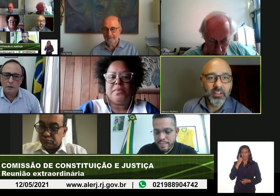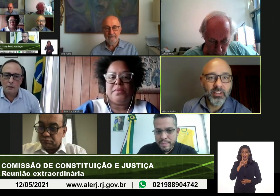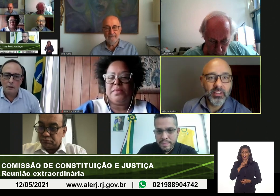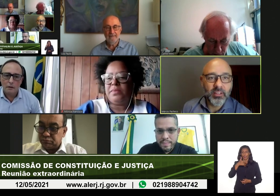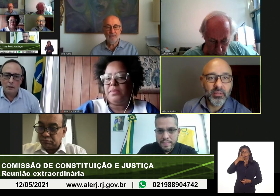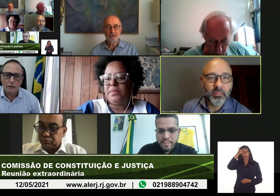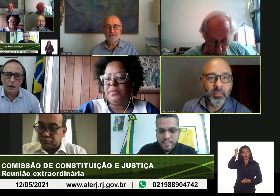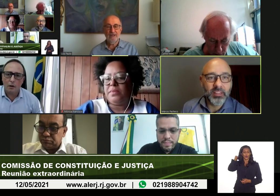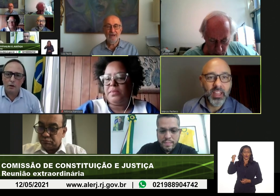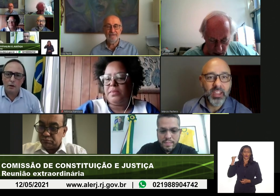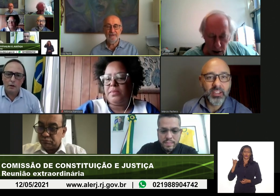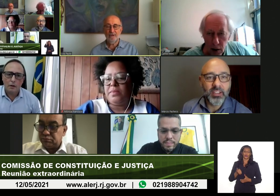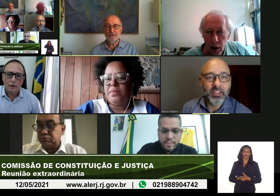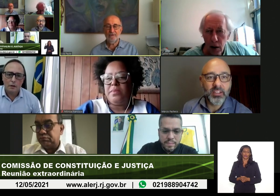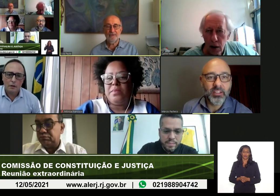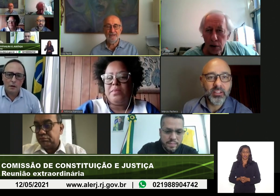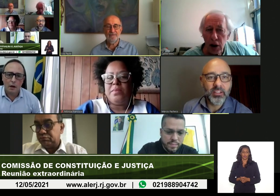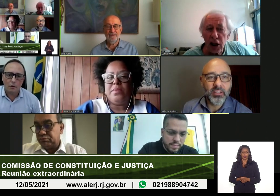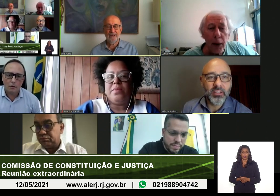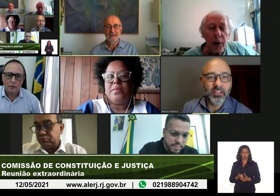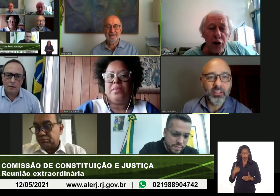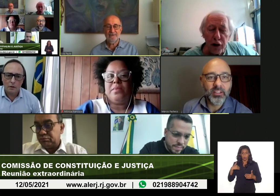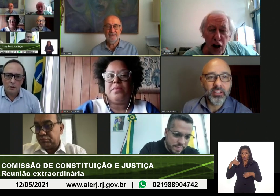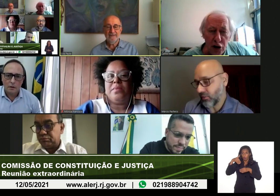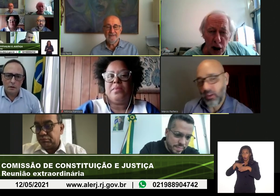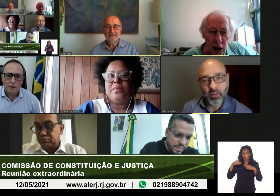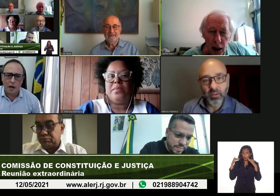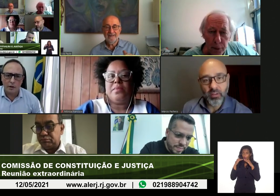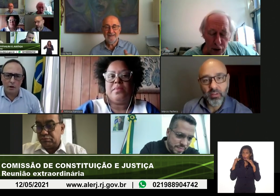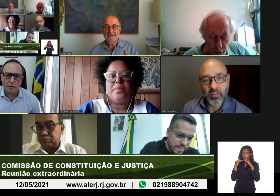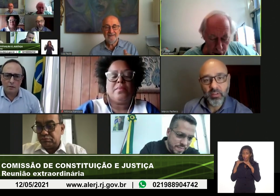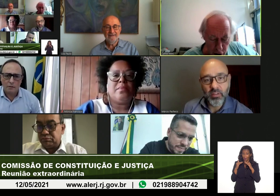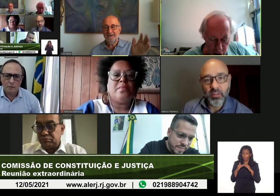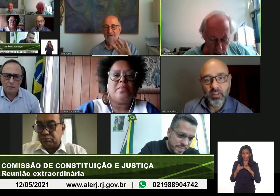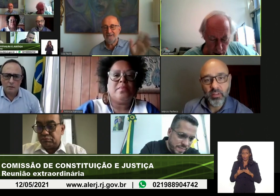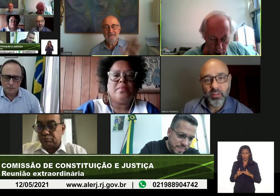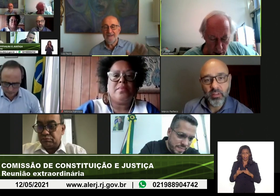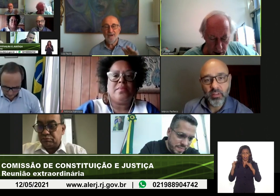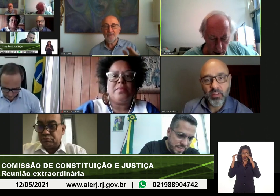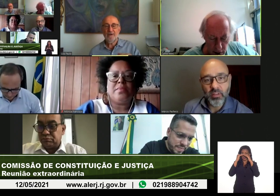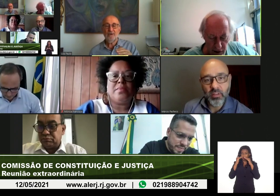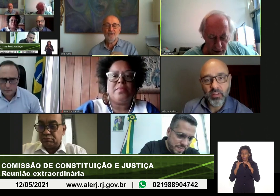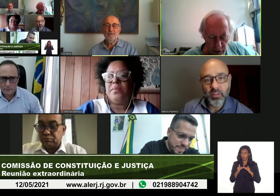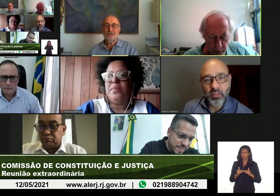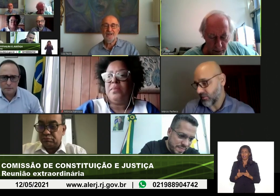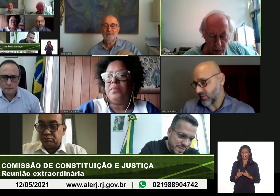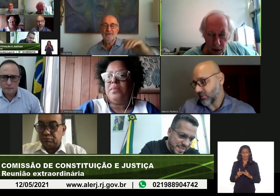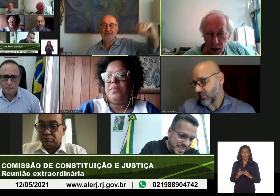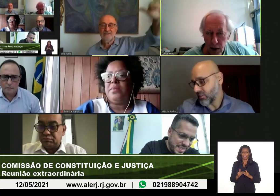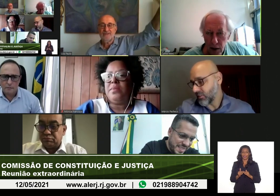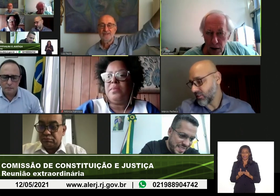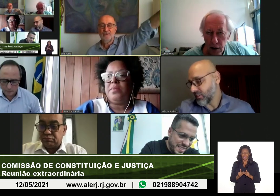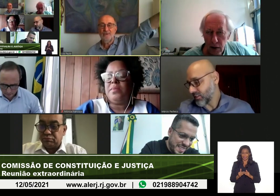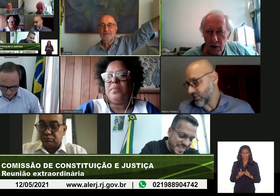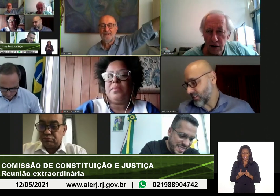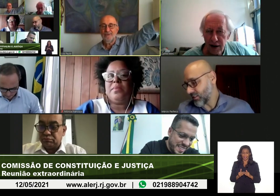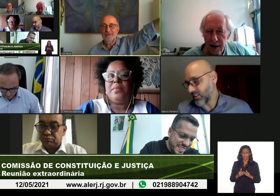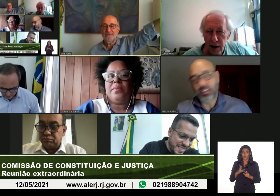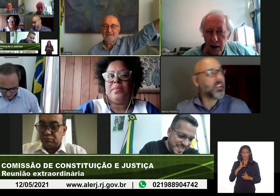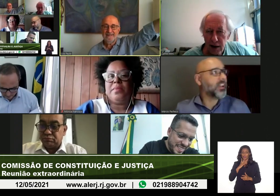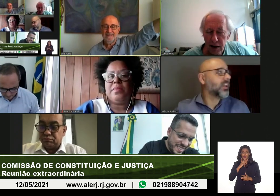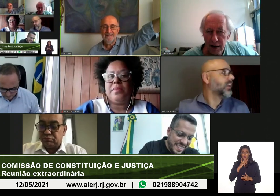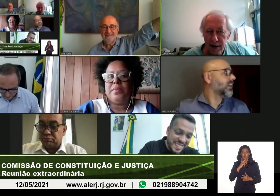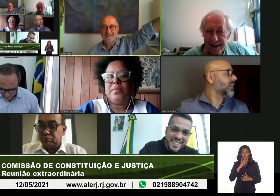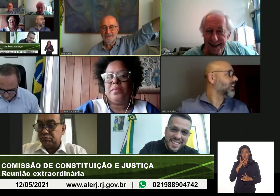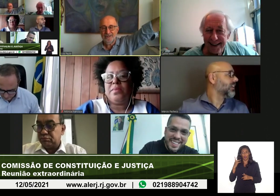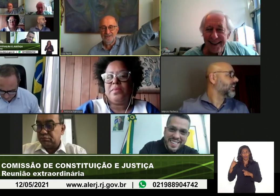Não, 19 não, estou votando favorável. Ninguém pediu vista. 19 não. Eu só mostrei a contradição com o anterior do